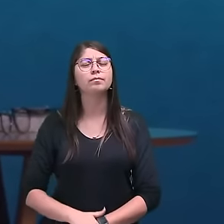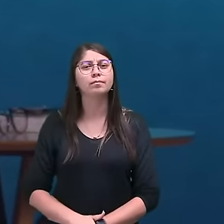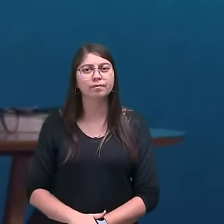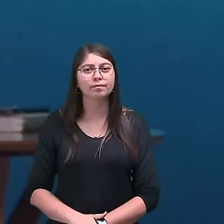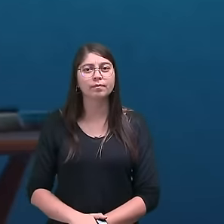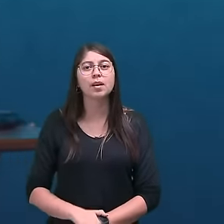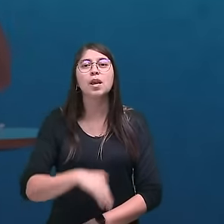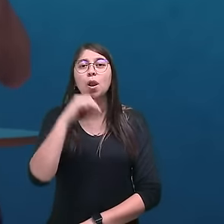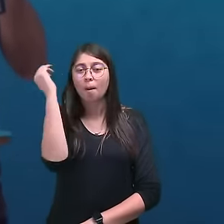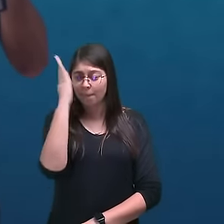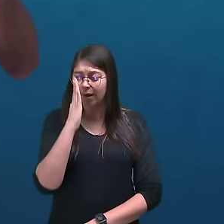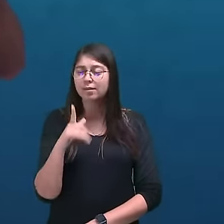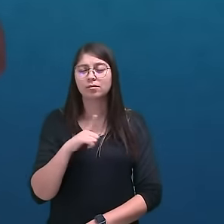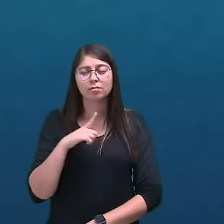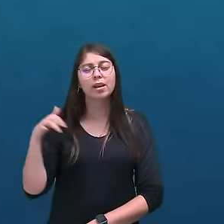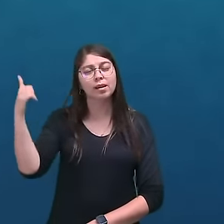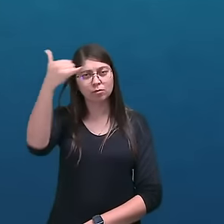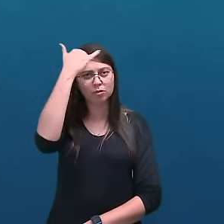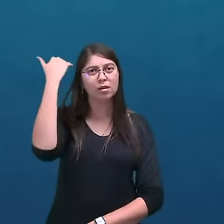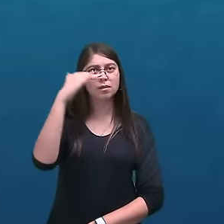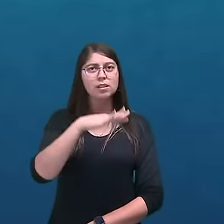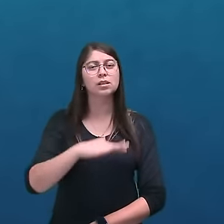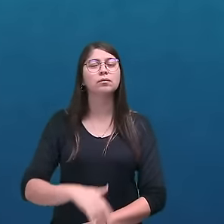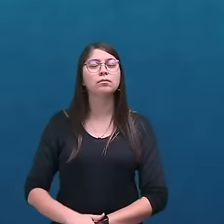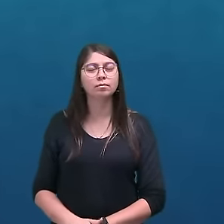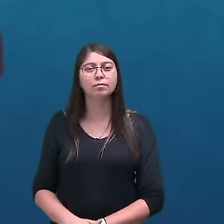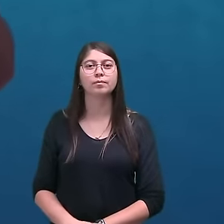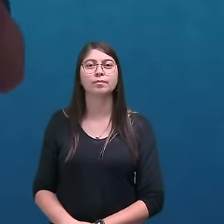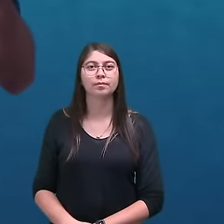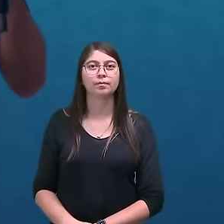Brasileiro tem la unção de encher.